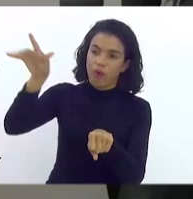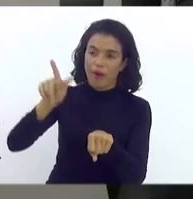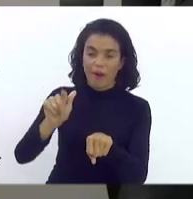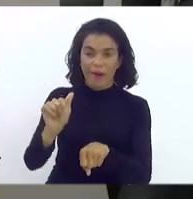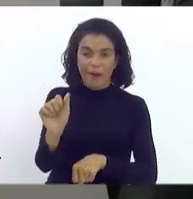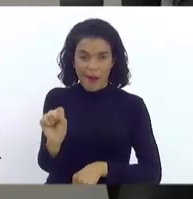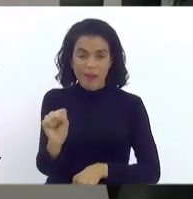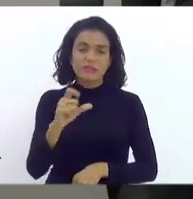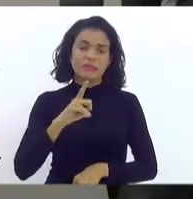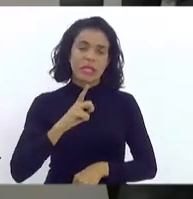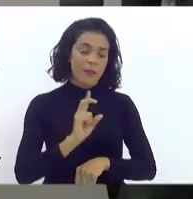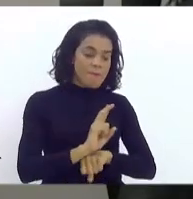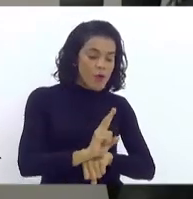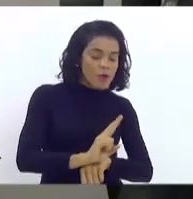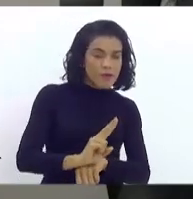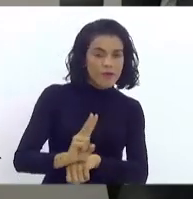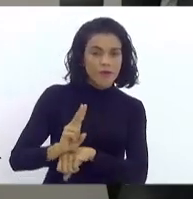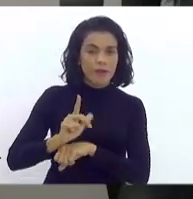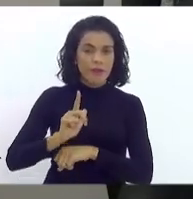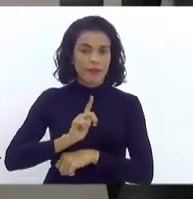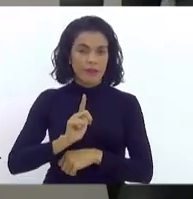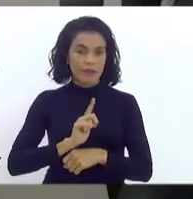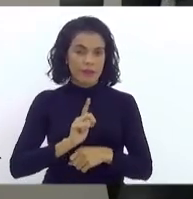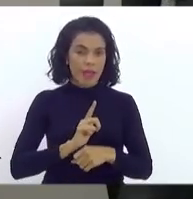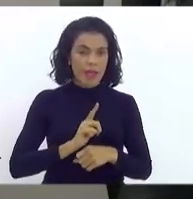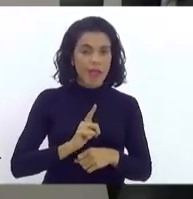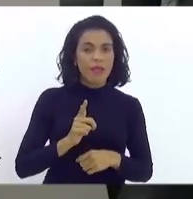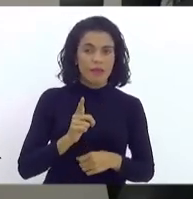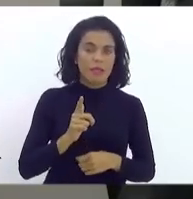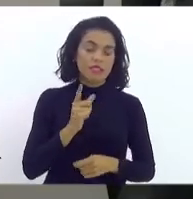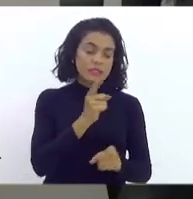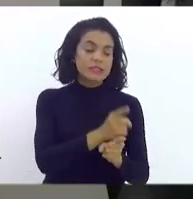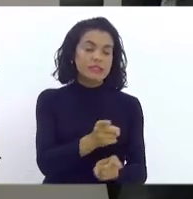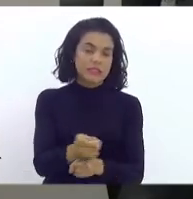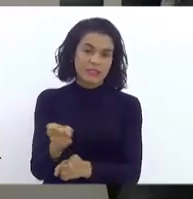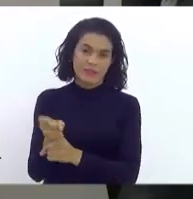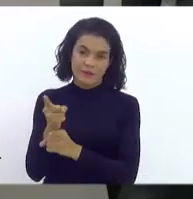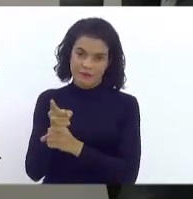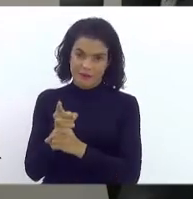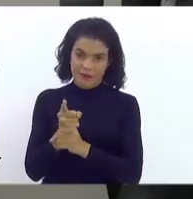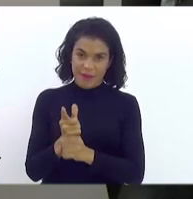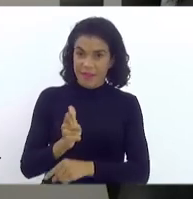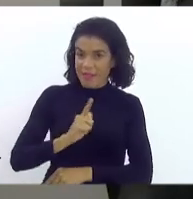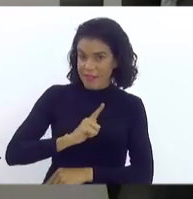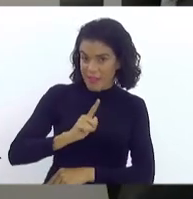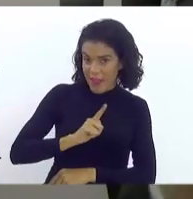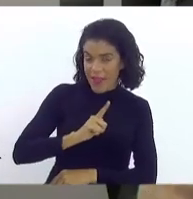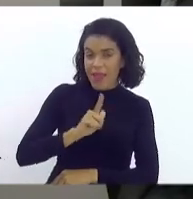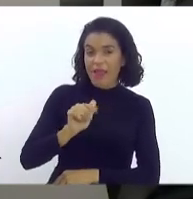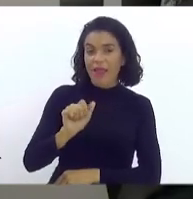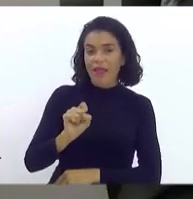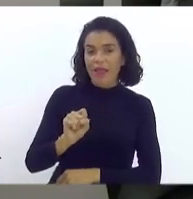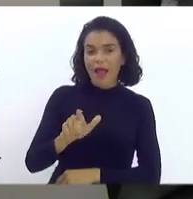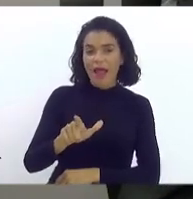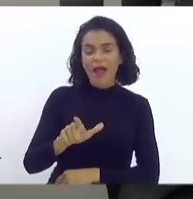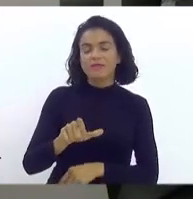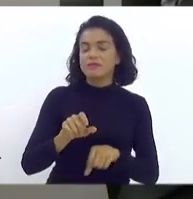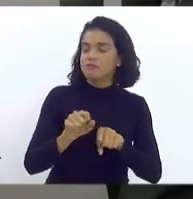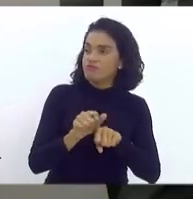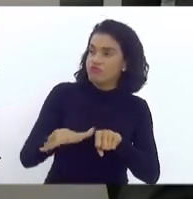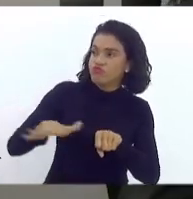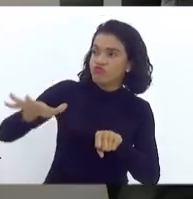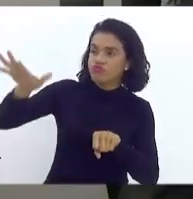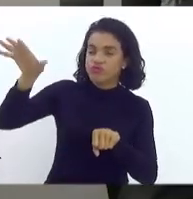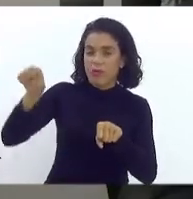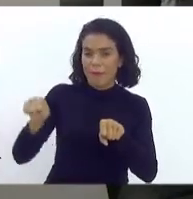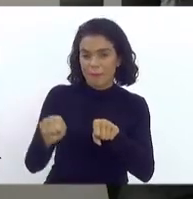de monitoramento, resseguimento de rede, ela permite identificar esse tipo de vazamento para o meio ambiente. Então, tudo o que não está aí